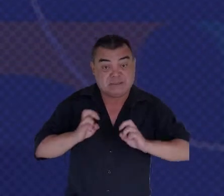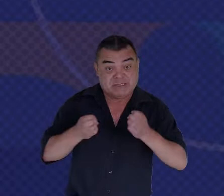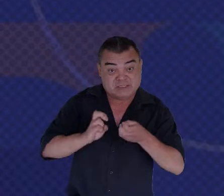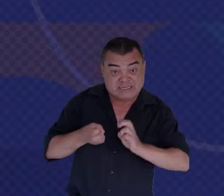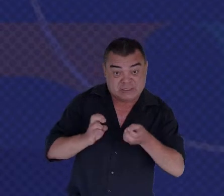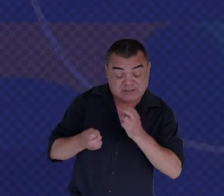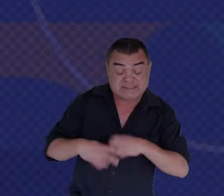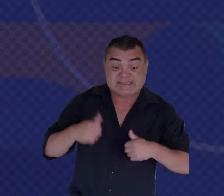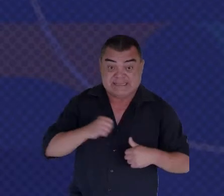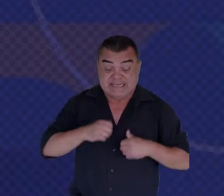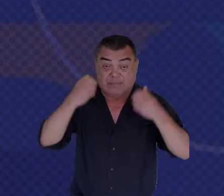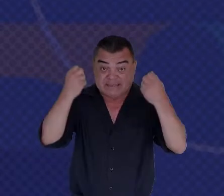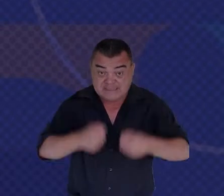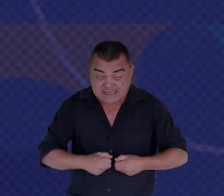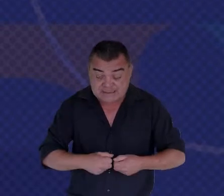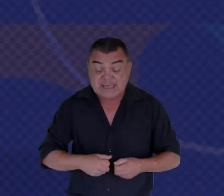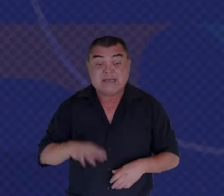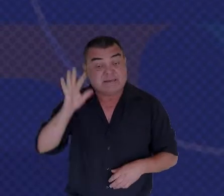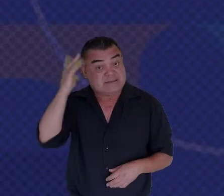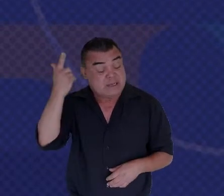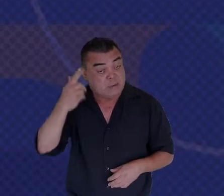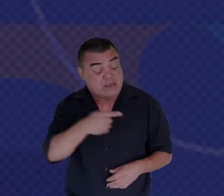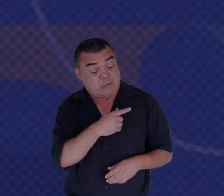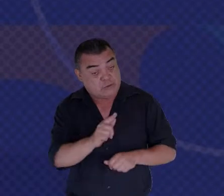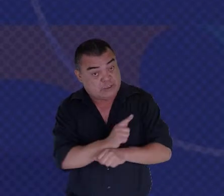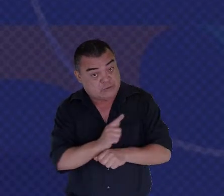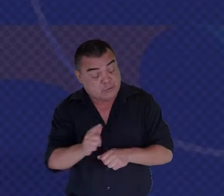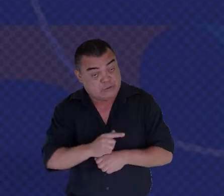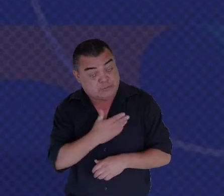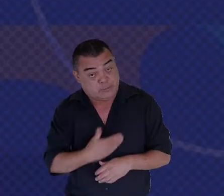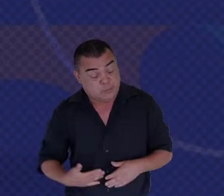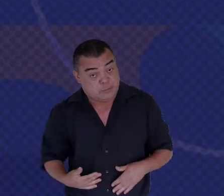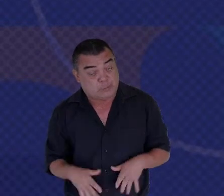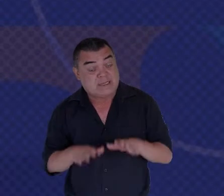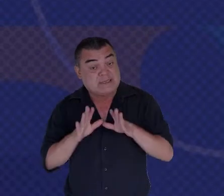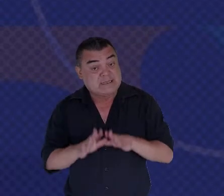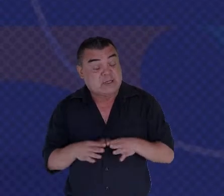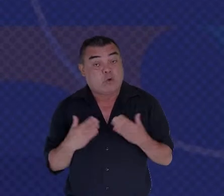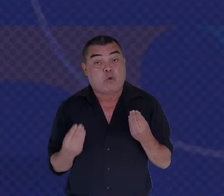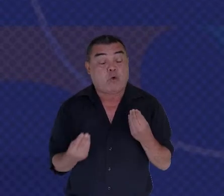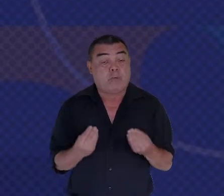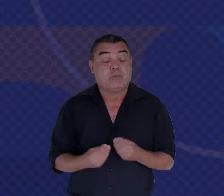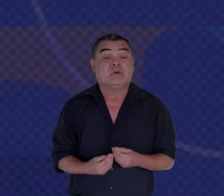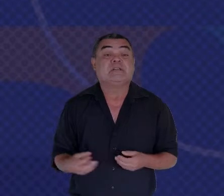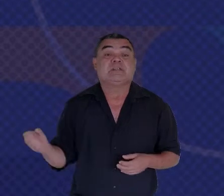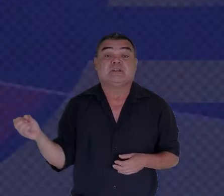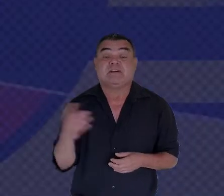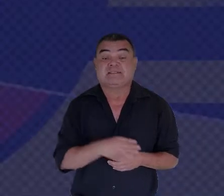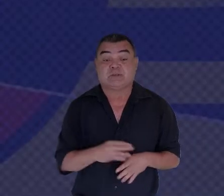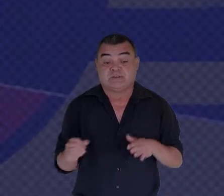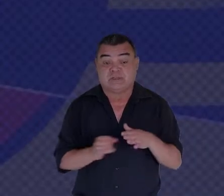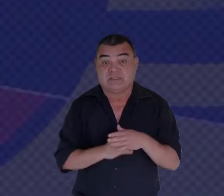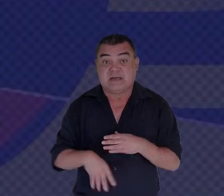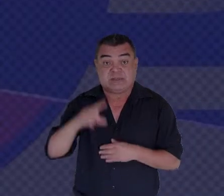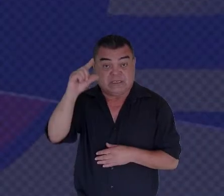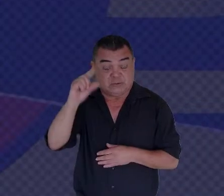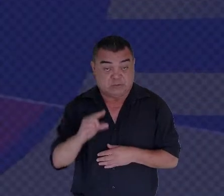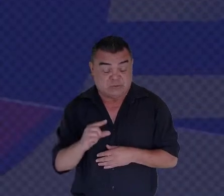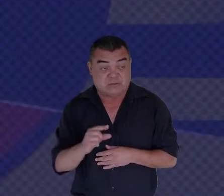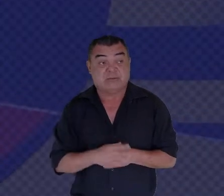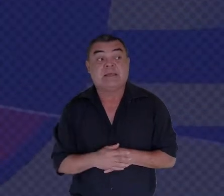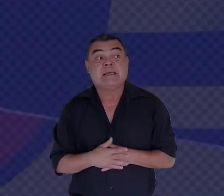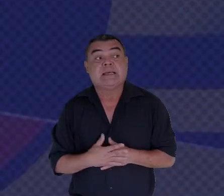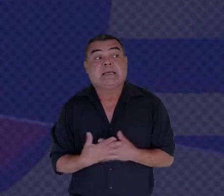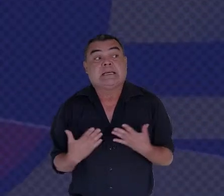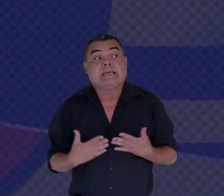tem capacidade de decisão aos gestores públicos assim como inovações institucionais que reduzam em alguma medida